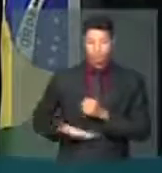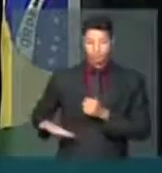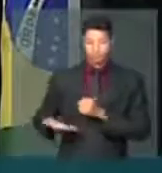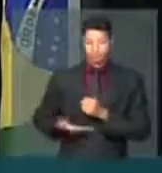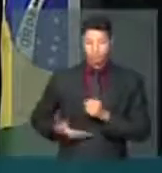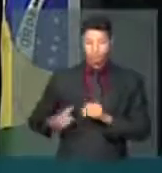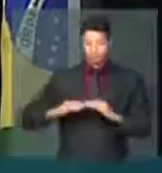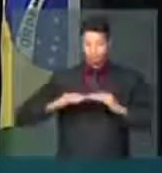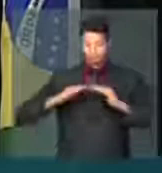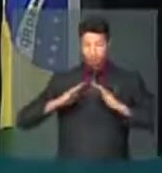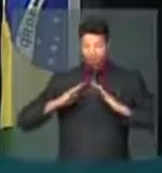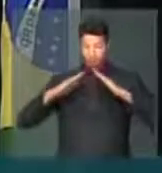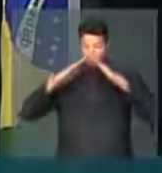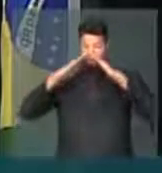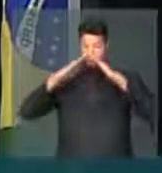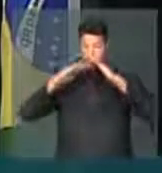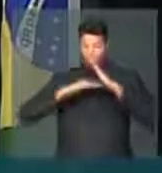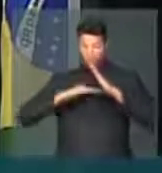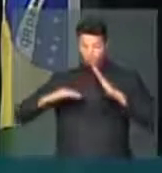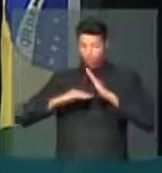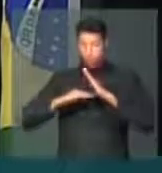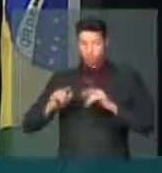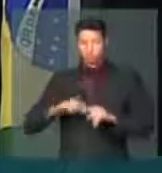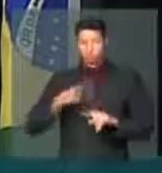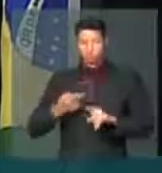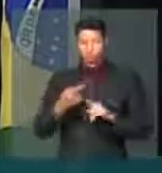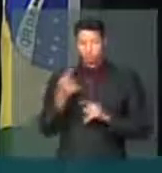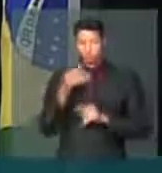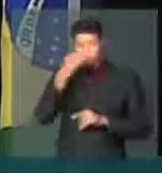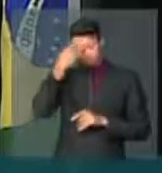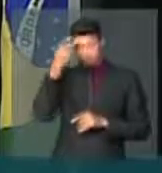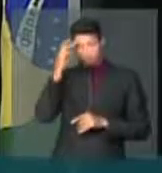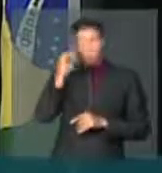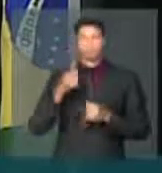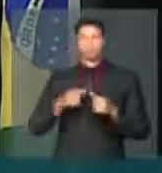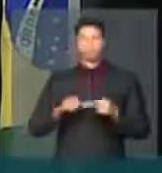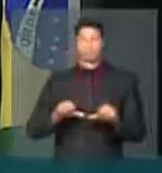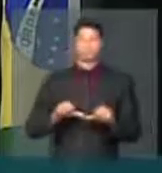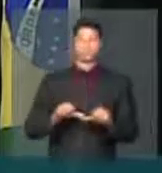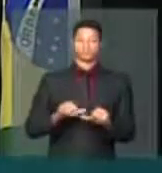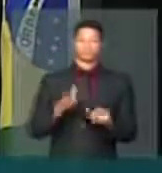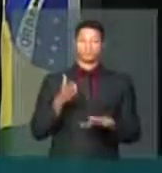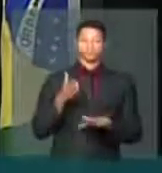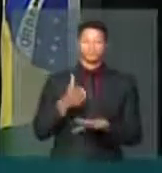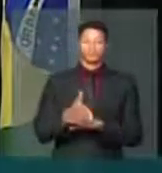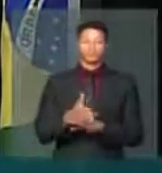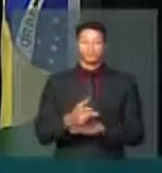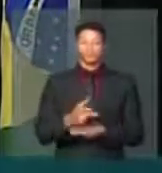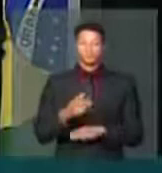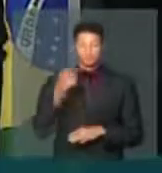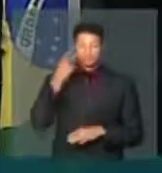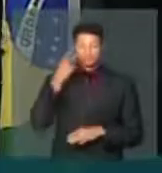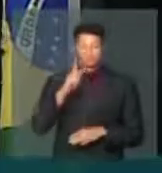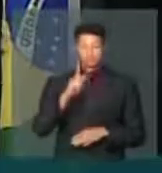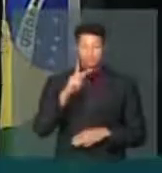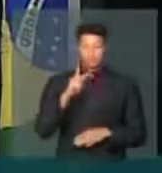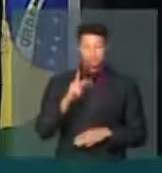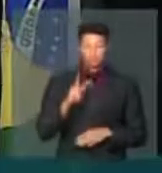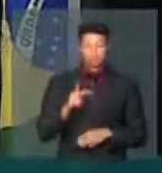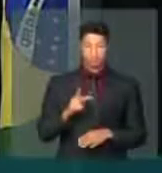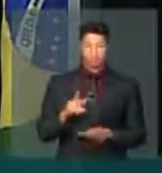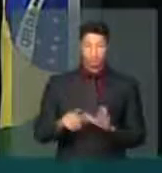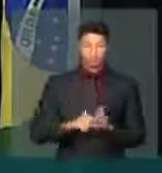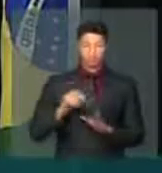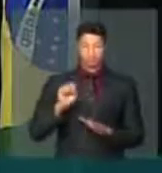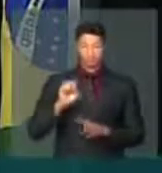base da pirâmide do Poder Judiciário, mais um magistrado estará entrando para